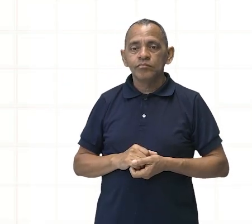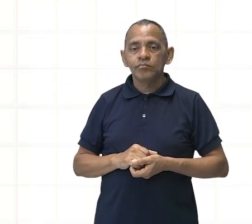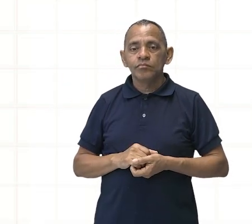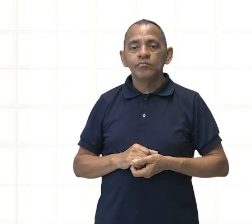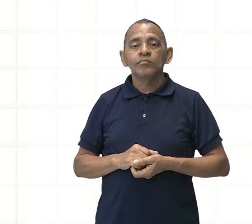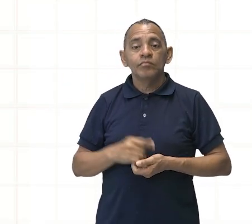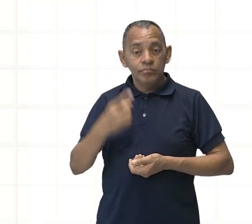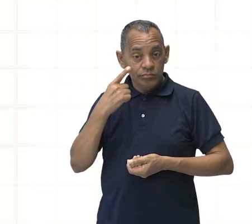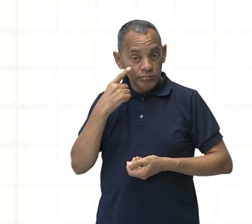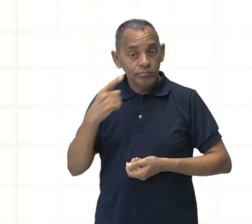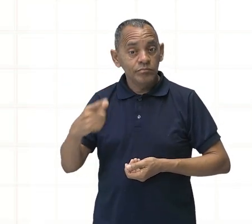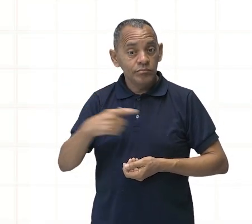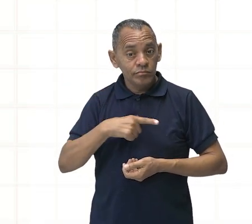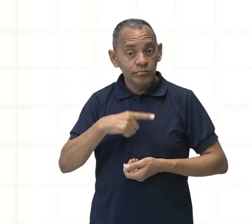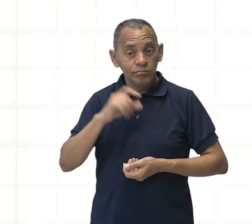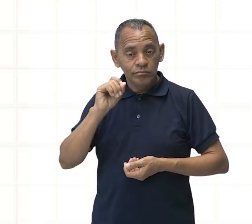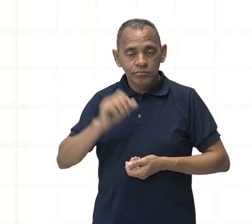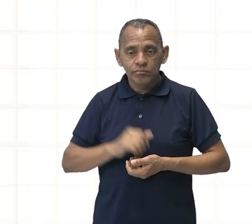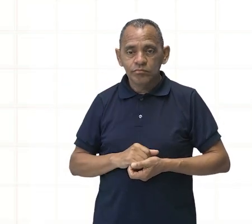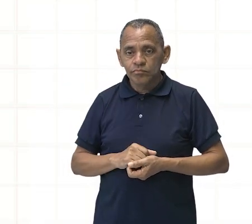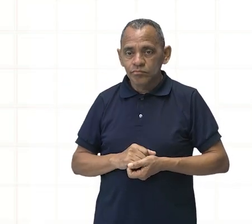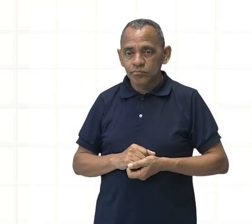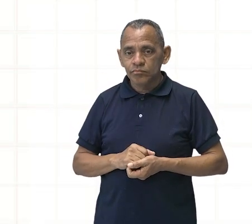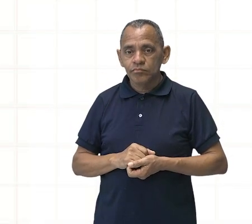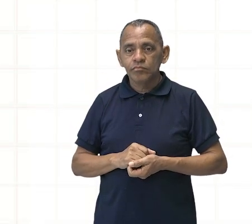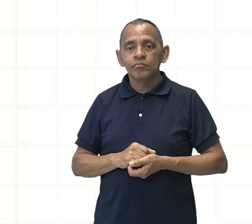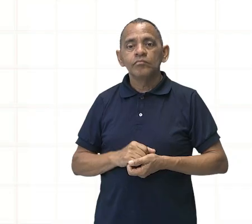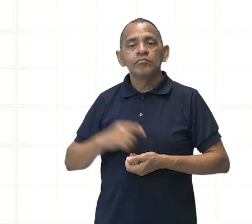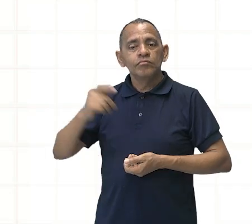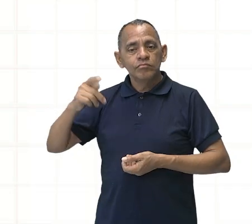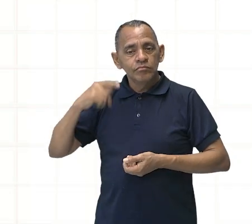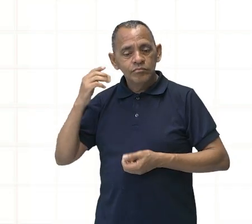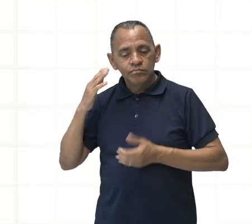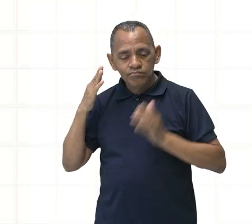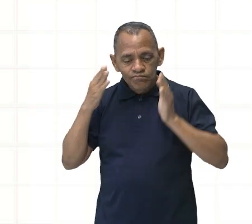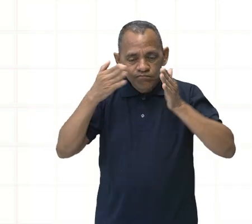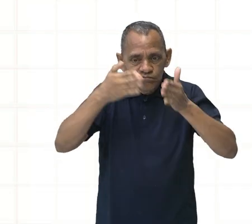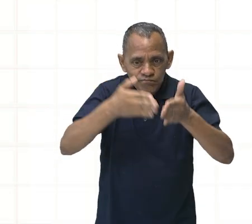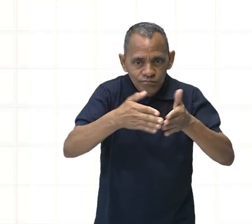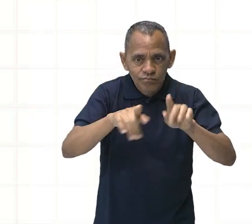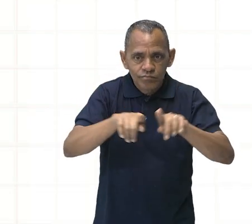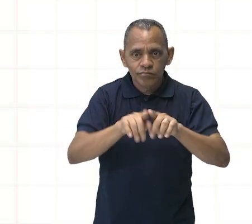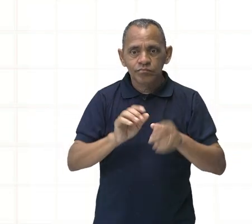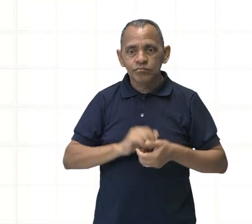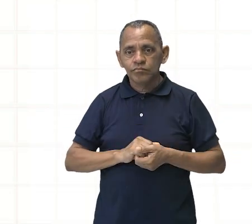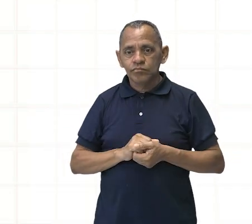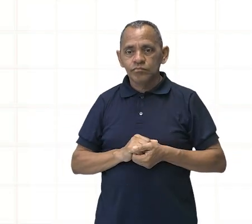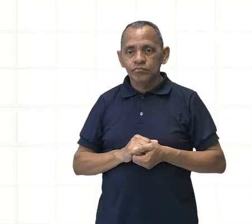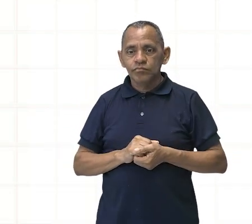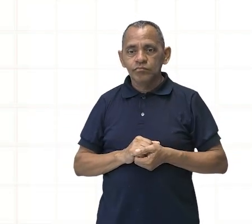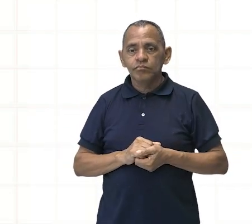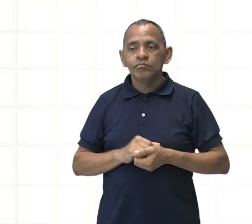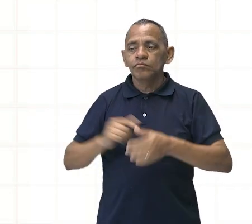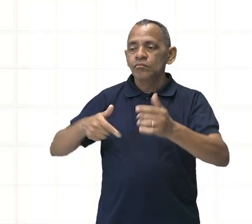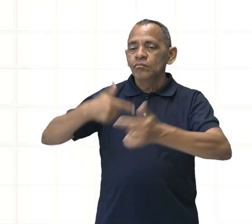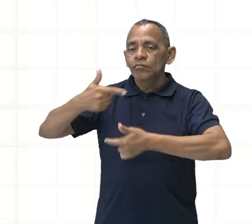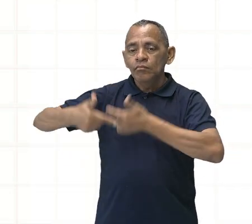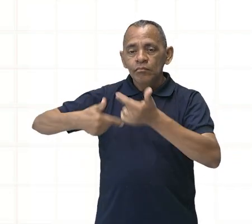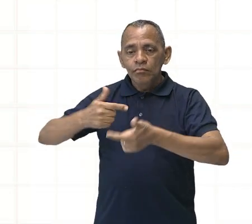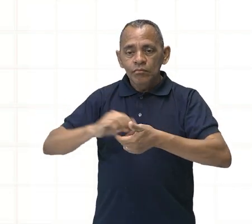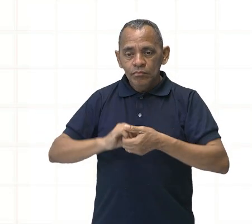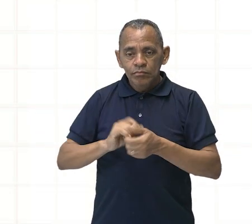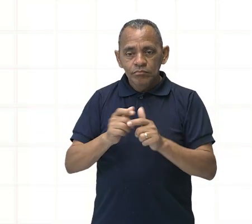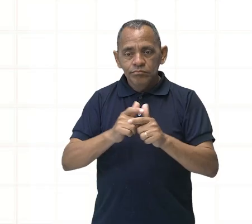interessante fazer ali toda uma política que viesse a trabalhar o